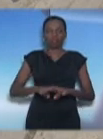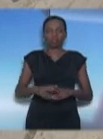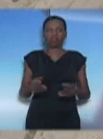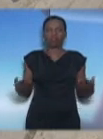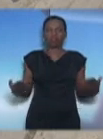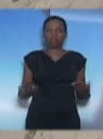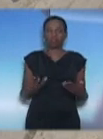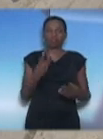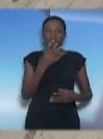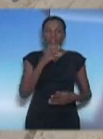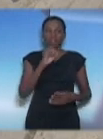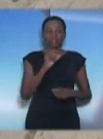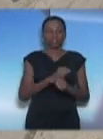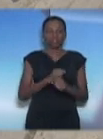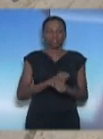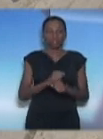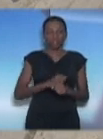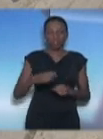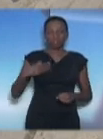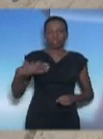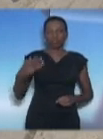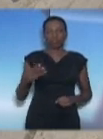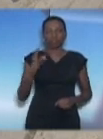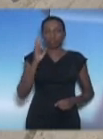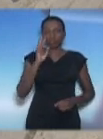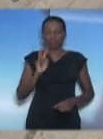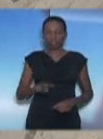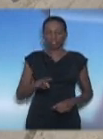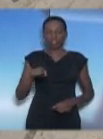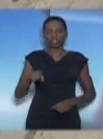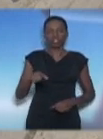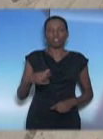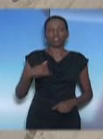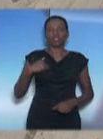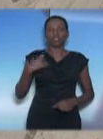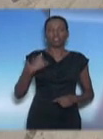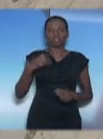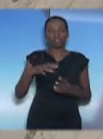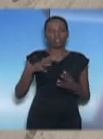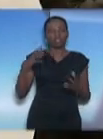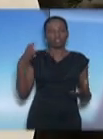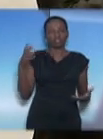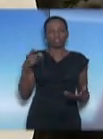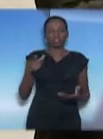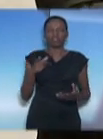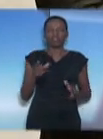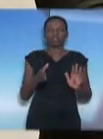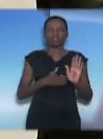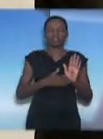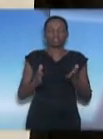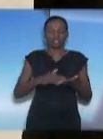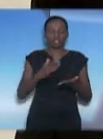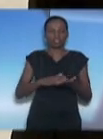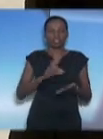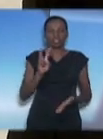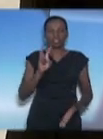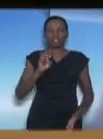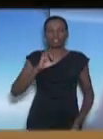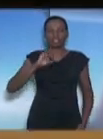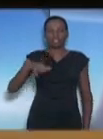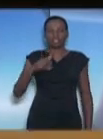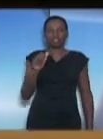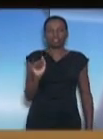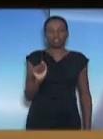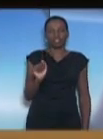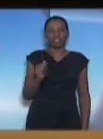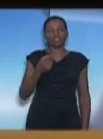eu vejo já uma sumidade, né, uma pessoa já famosa saindo na Veja, como um farsante se apresentando como